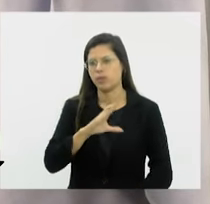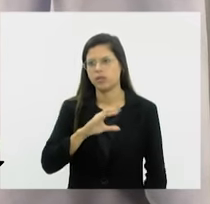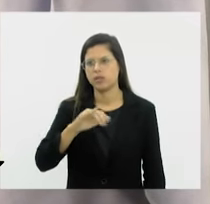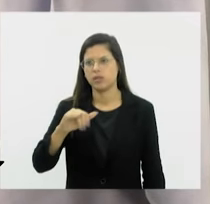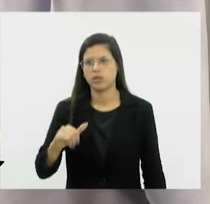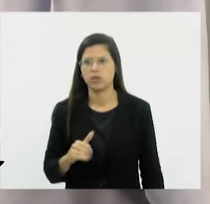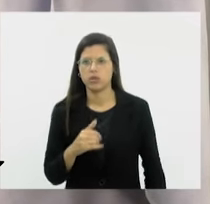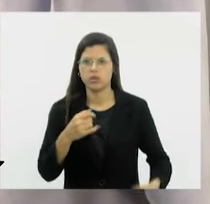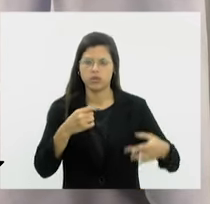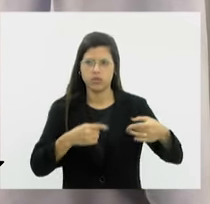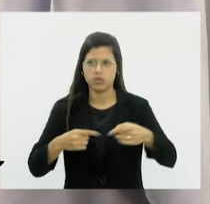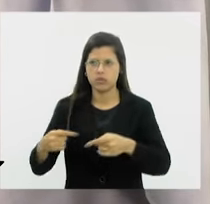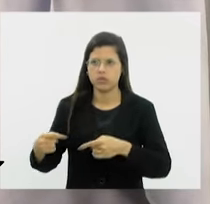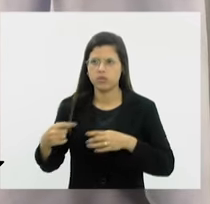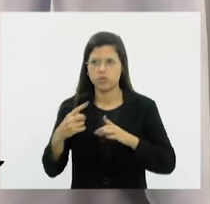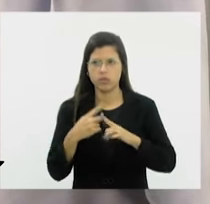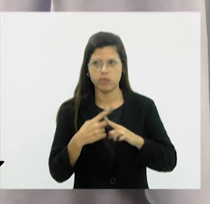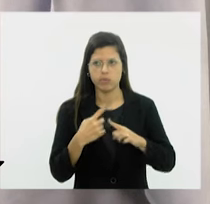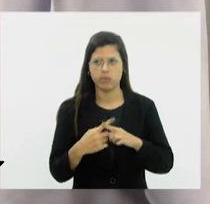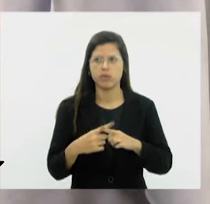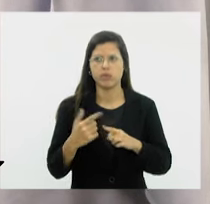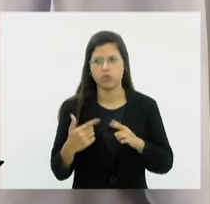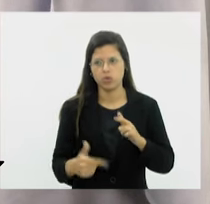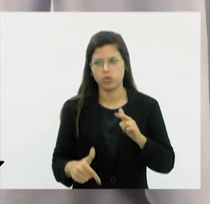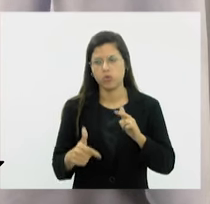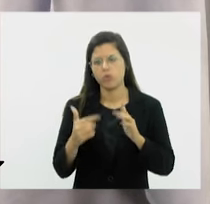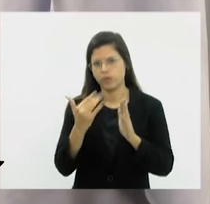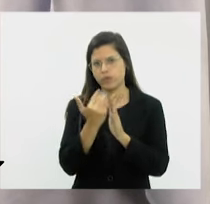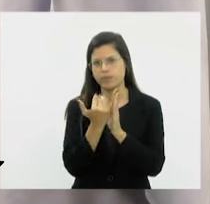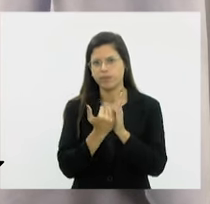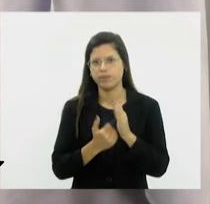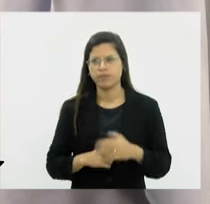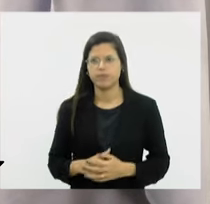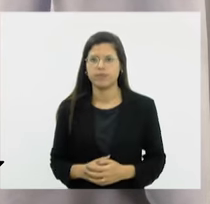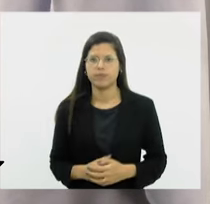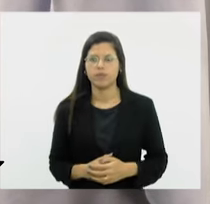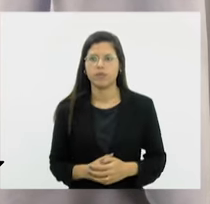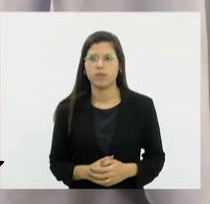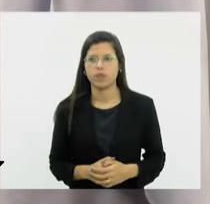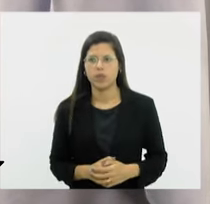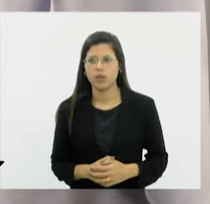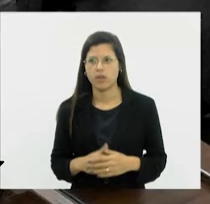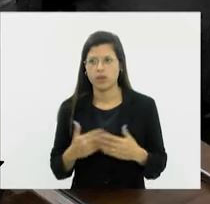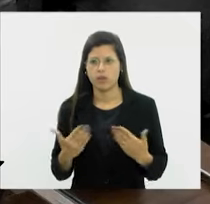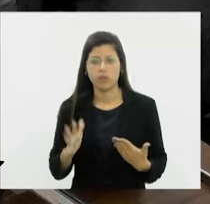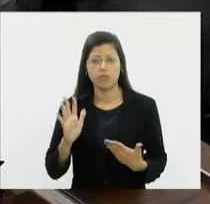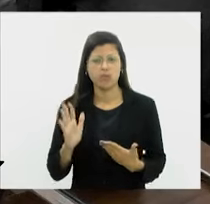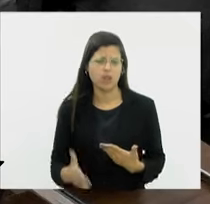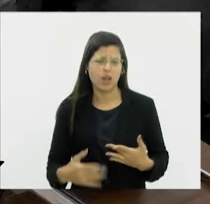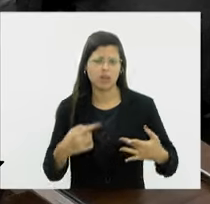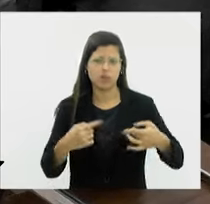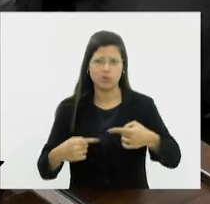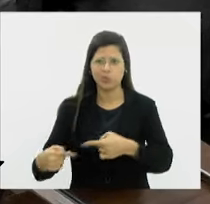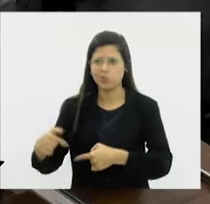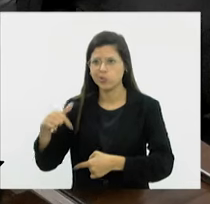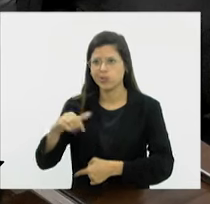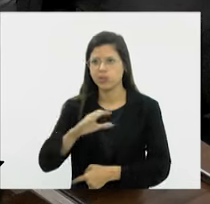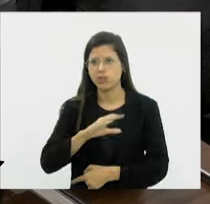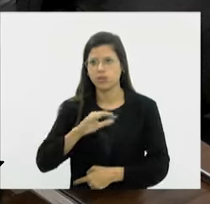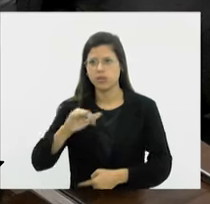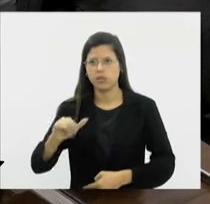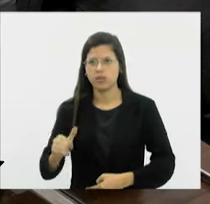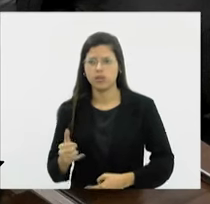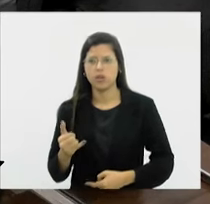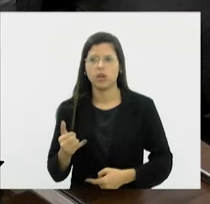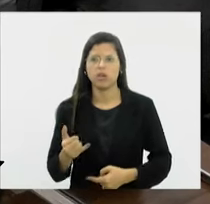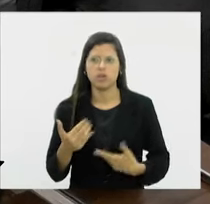aqui em discussão, porque ele está pautado novamente. Senhor presidente, deputado, foi discutido aqui, a gente resolveu acatar a